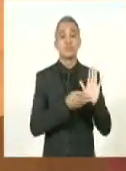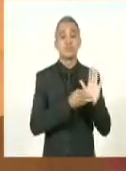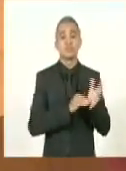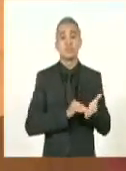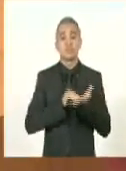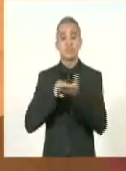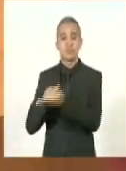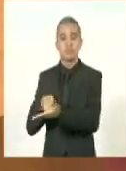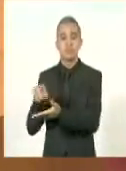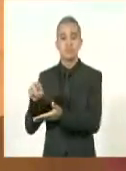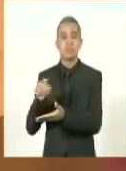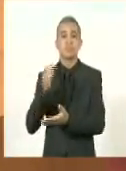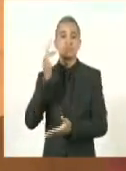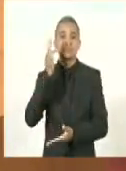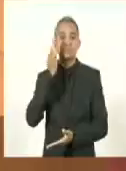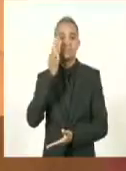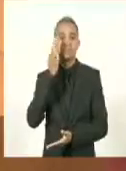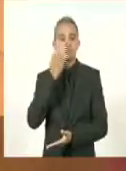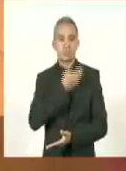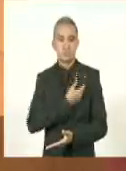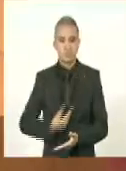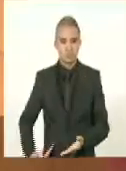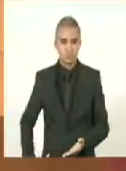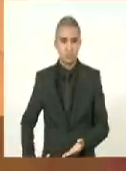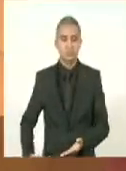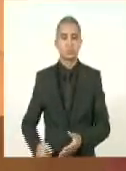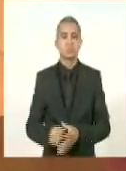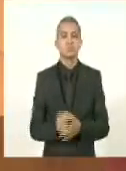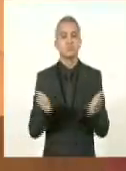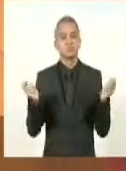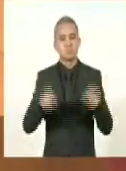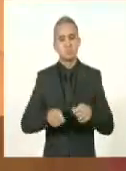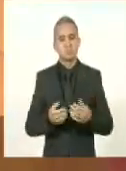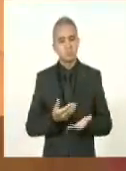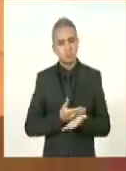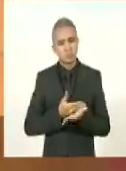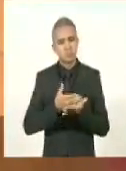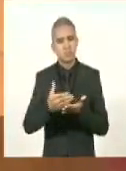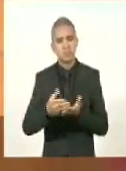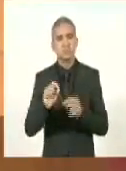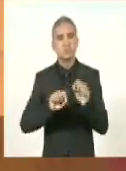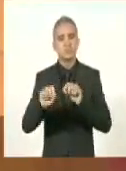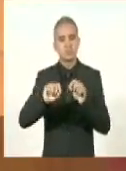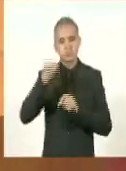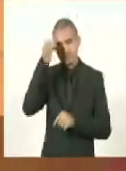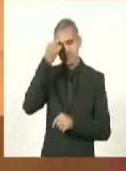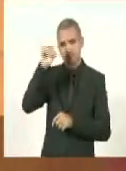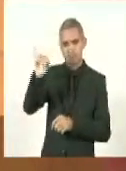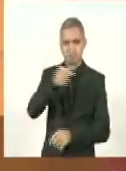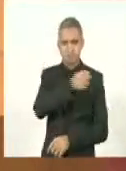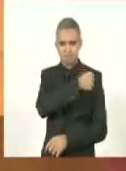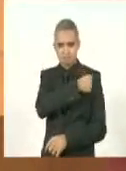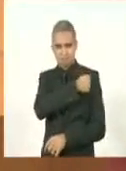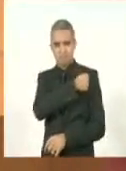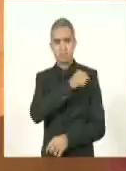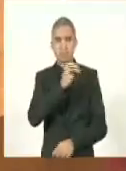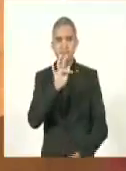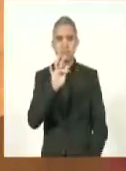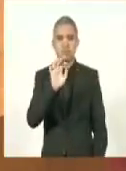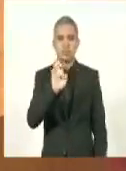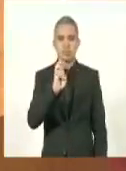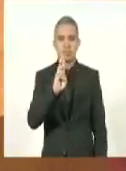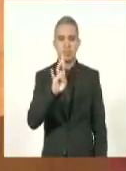Flávio Dino providências no sentido de iniciar a campanha de mobilização contra a febre aftosa. Na verdade, eu me senti